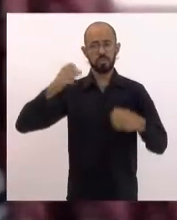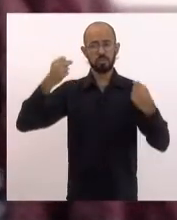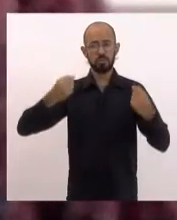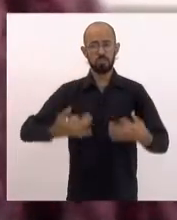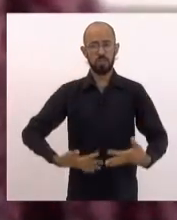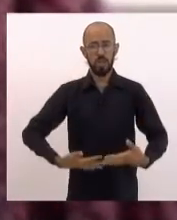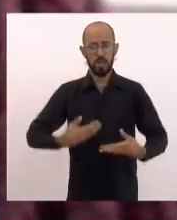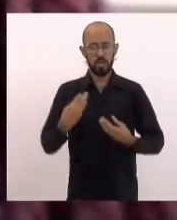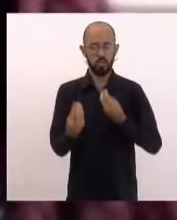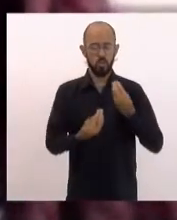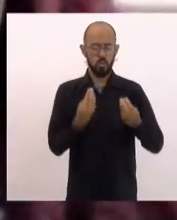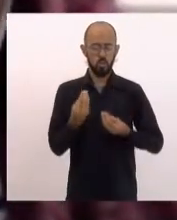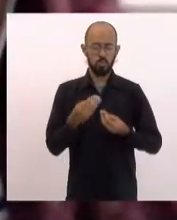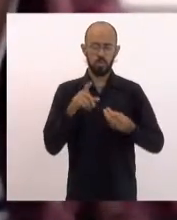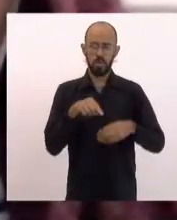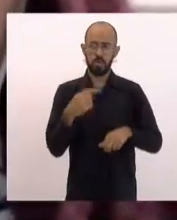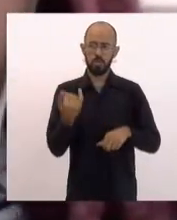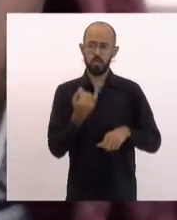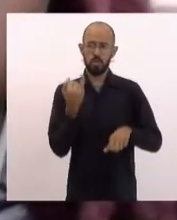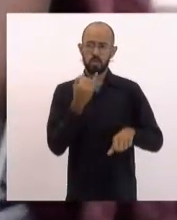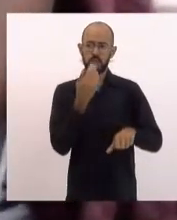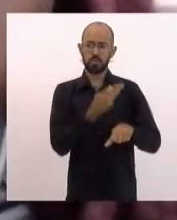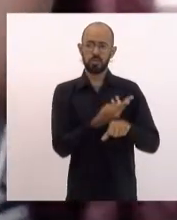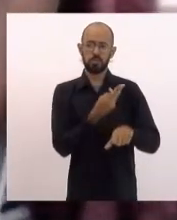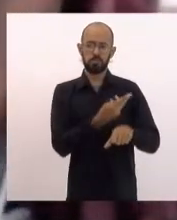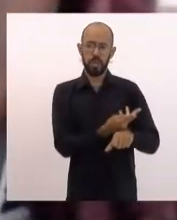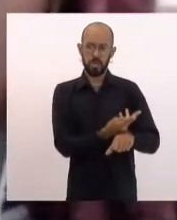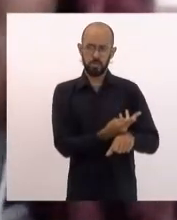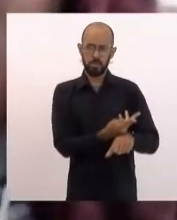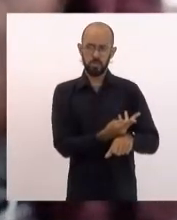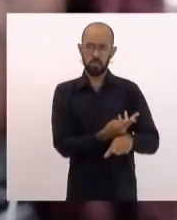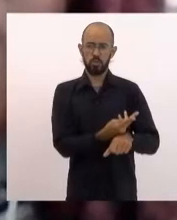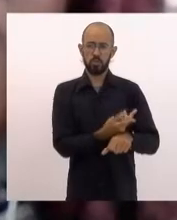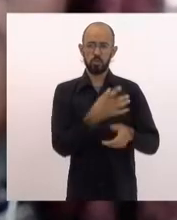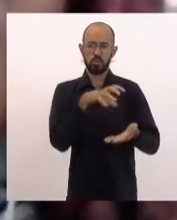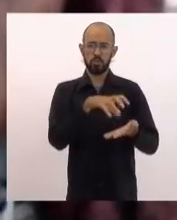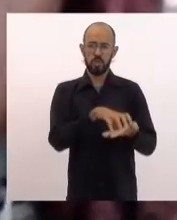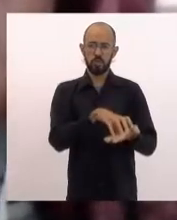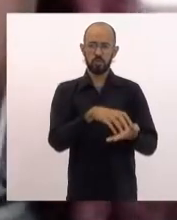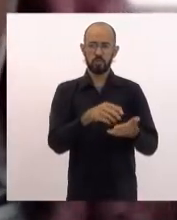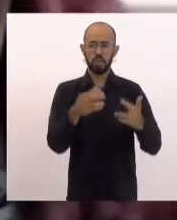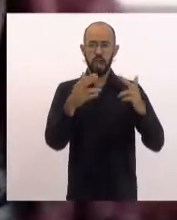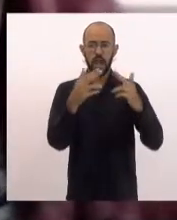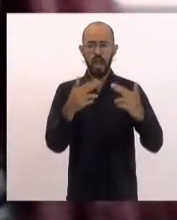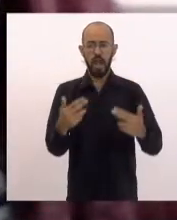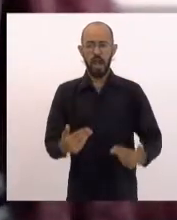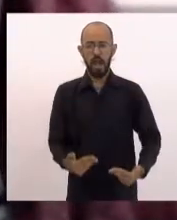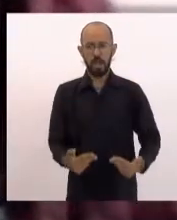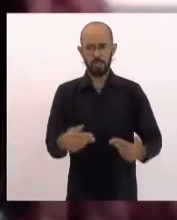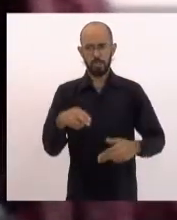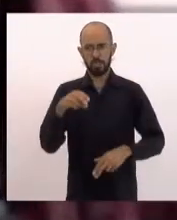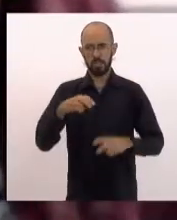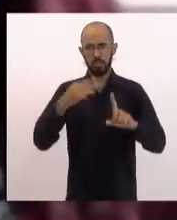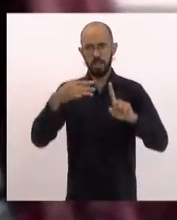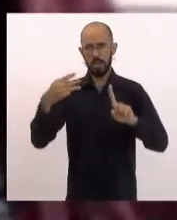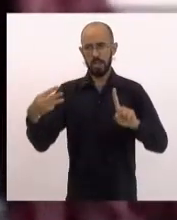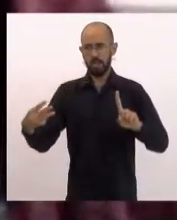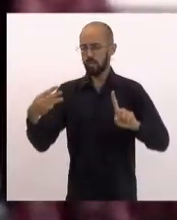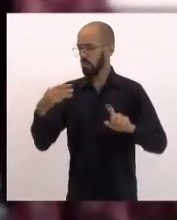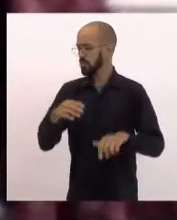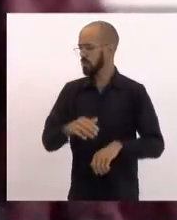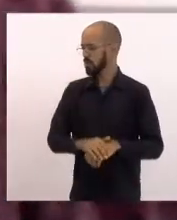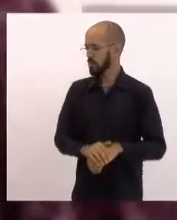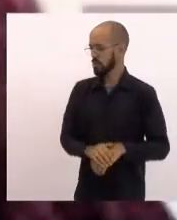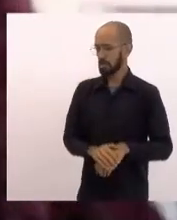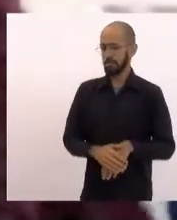quanto, tanto o prêmio quanto o Centro de Arte da Maré, de Ações Solidárias da Maré, é